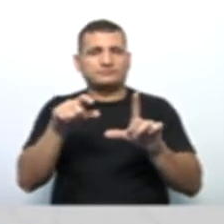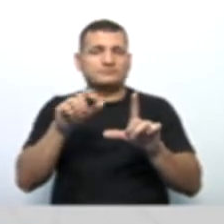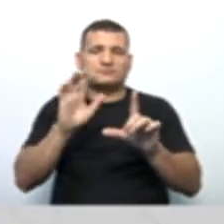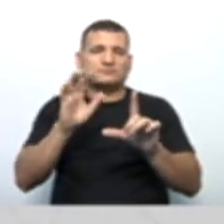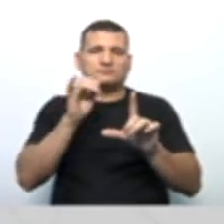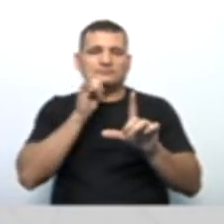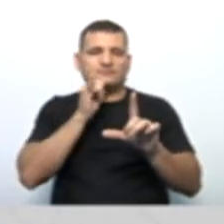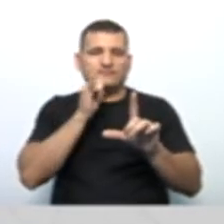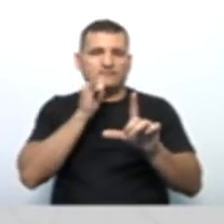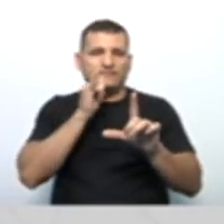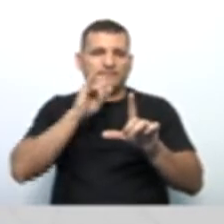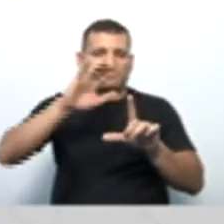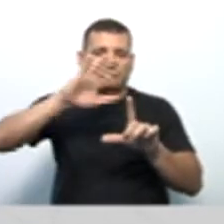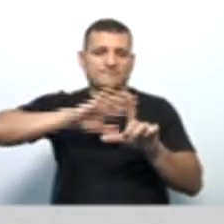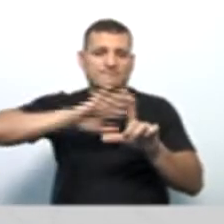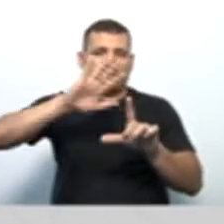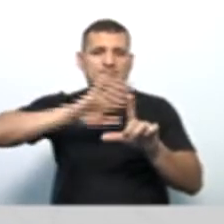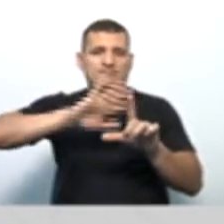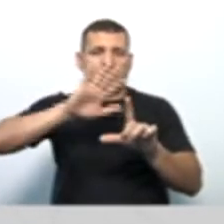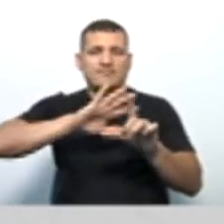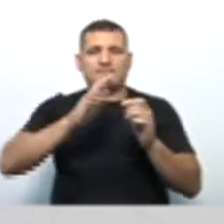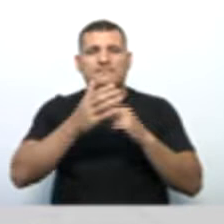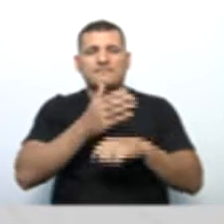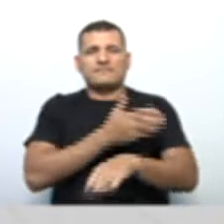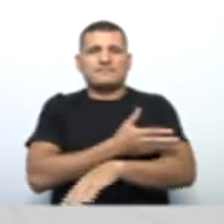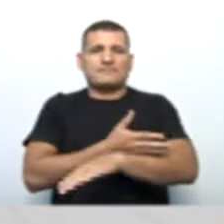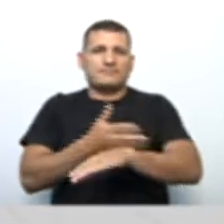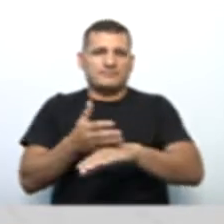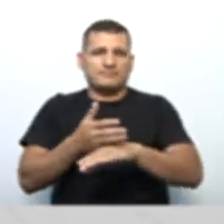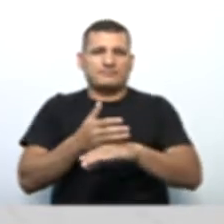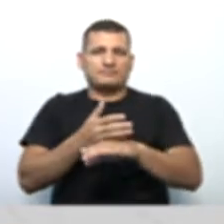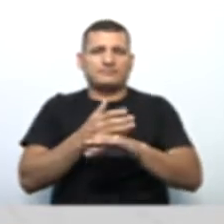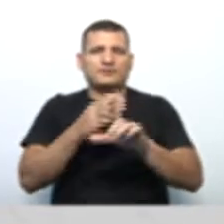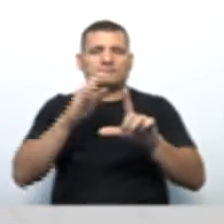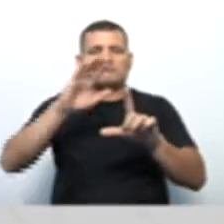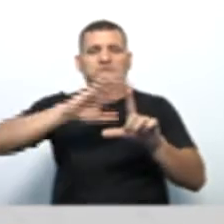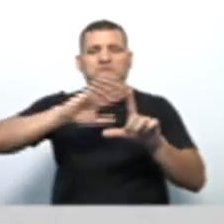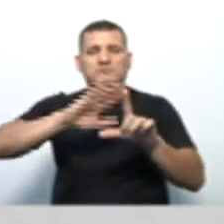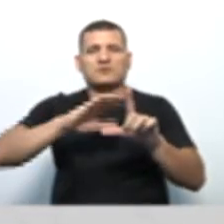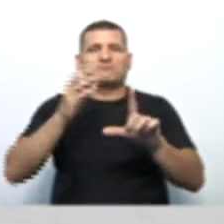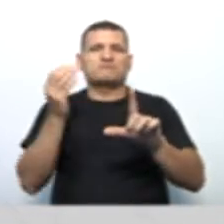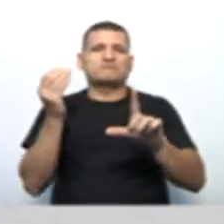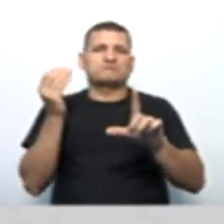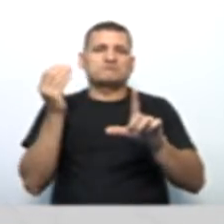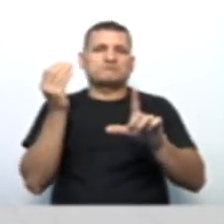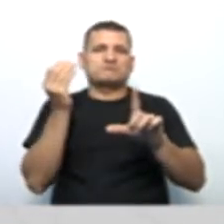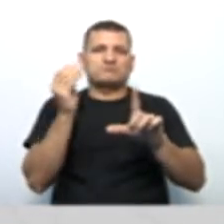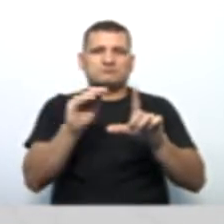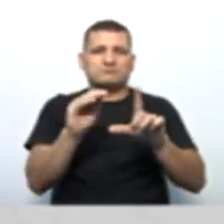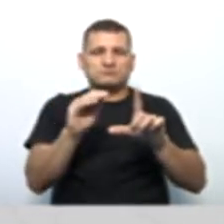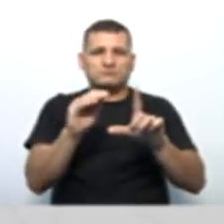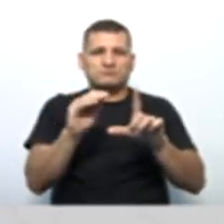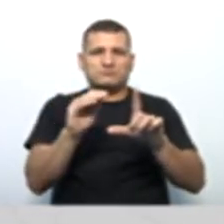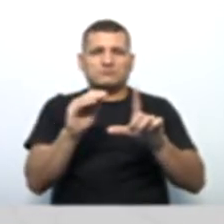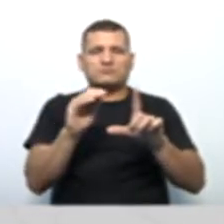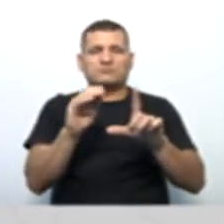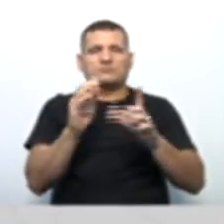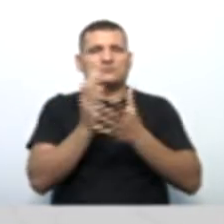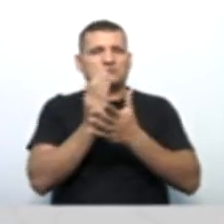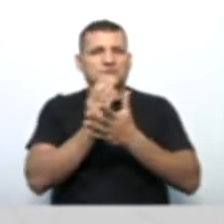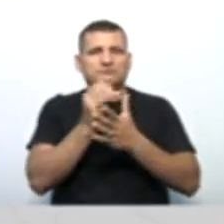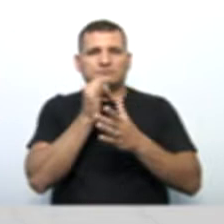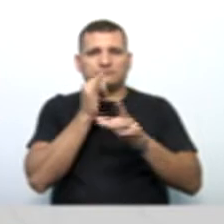e você coloca um livro lá dentro você pega da ponta de um fio do da tela até a outra